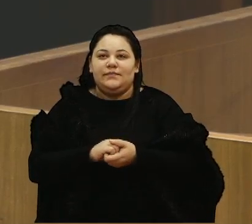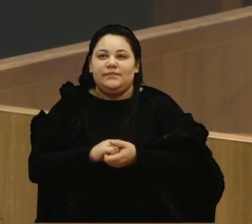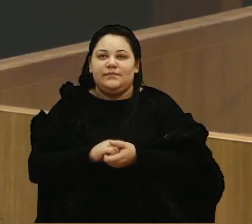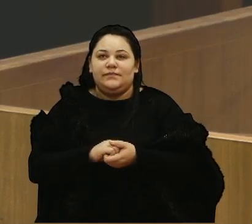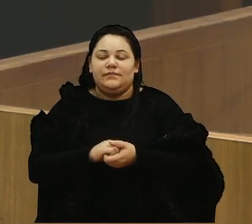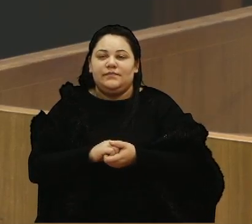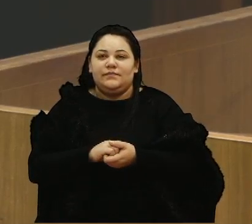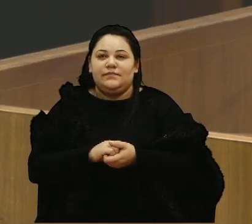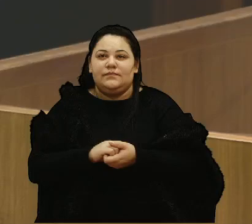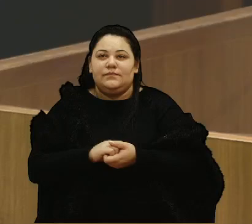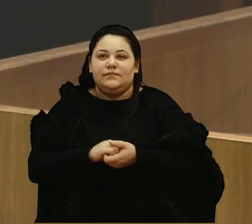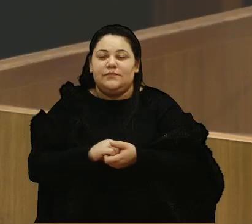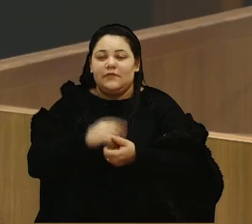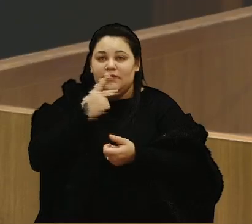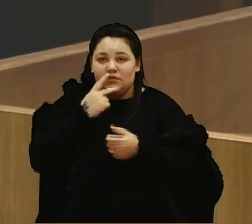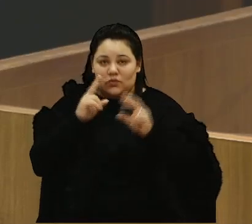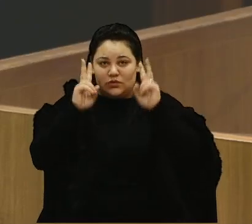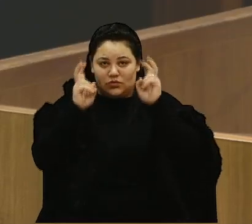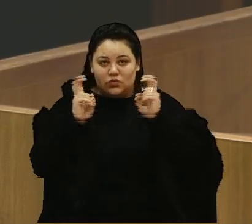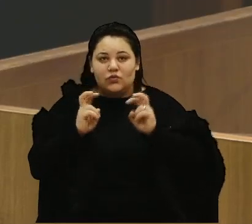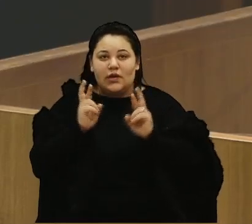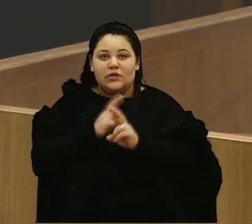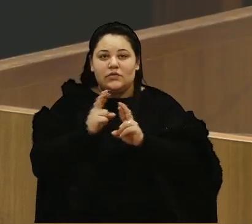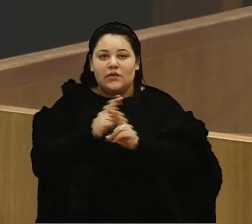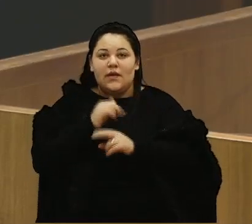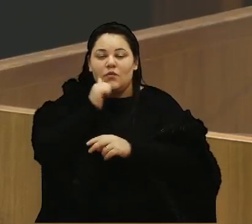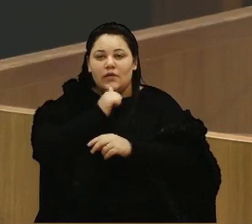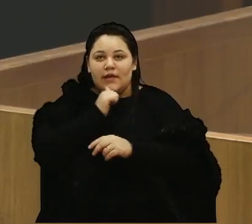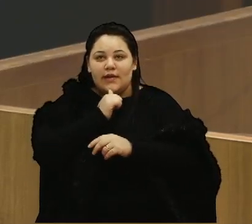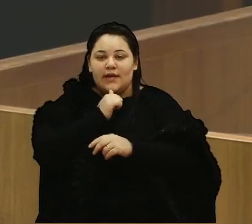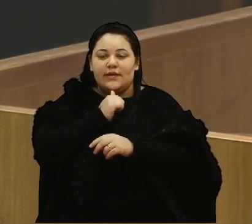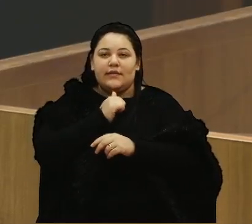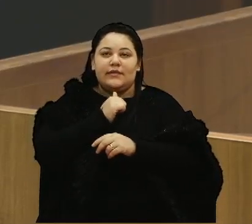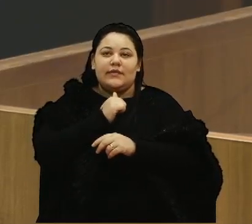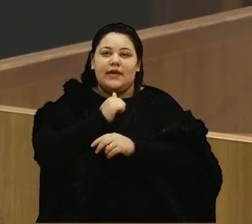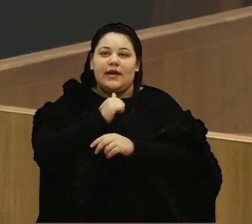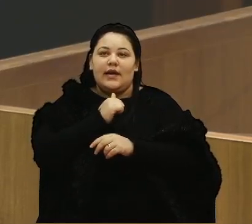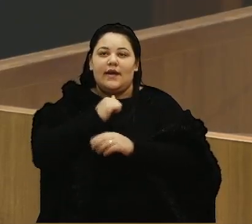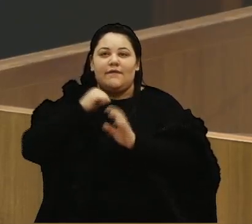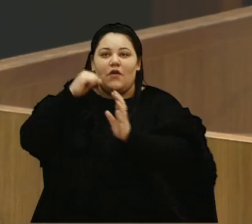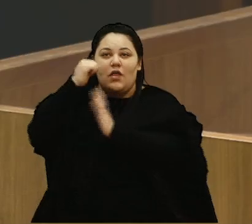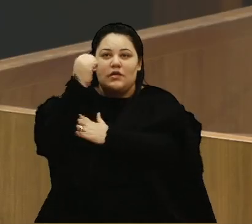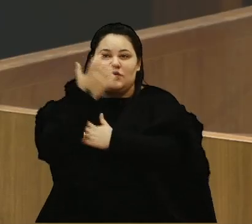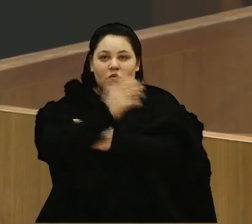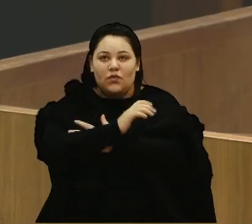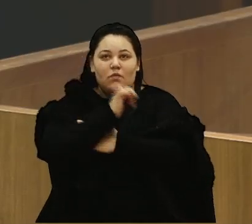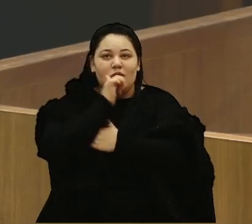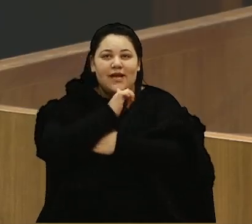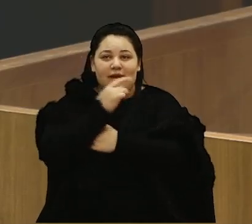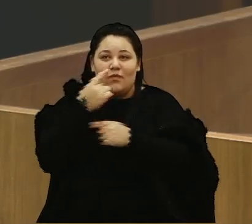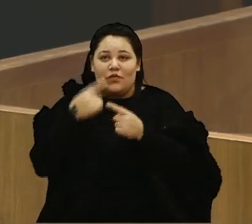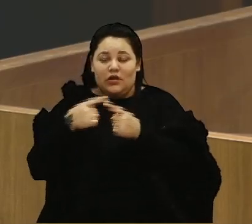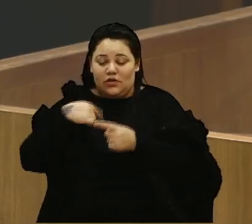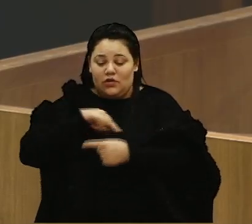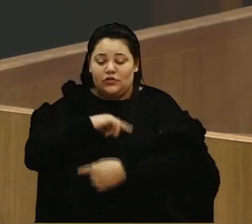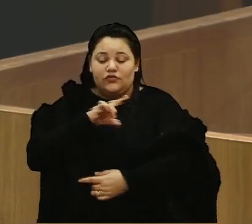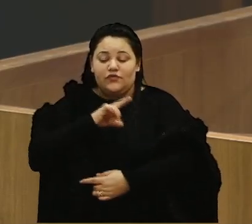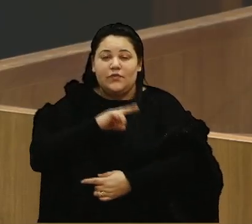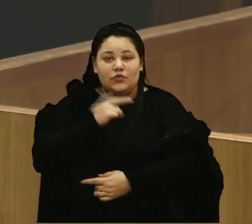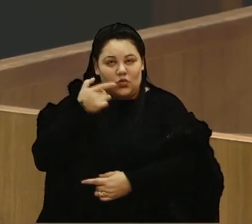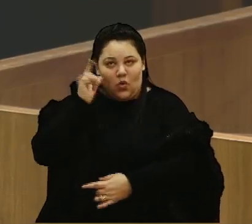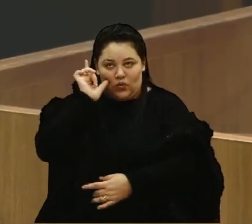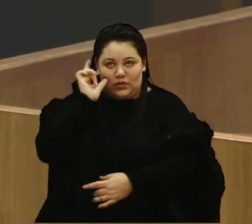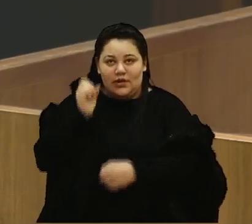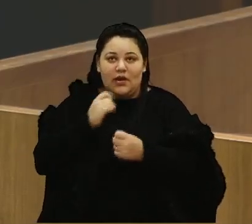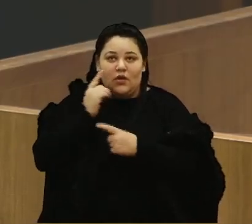temática da questão das mulheres, da violência contra a mulher, porque nós tivemos aqui uma fala ontem, e aí algumas pessoas